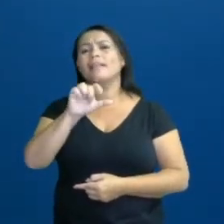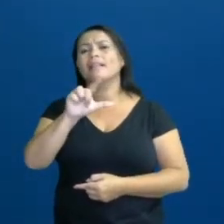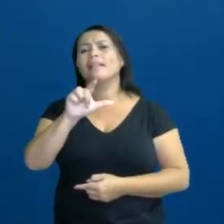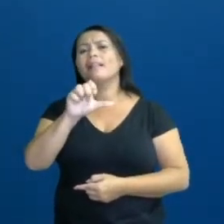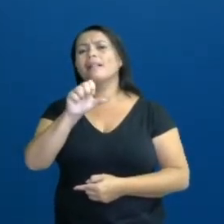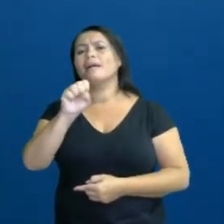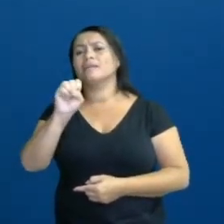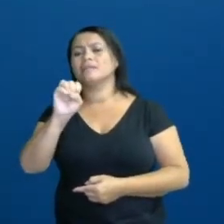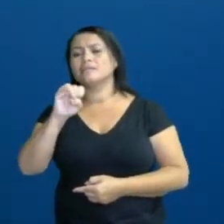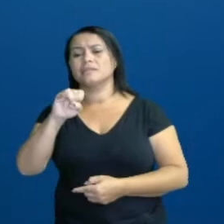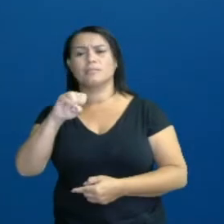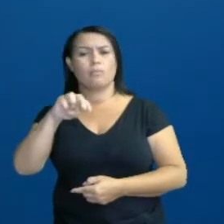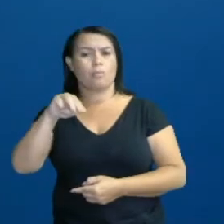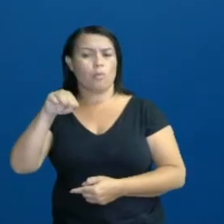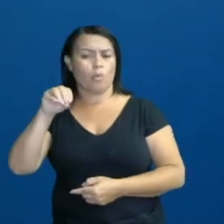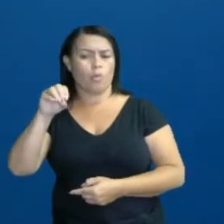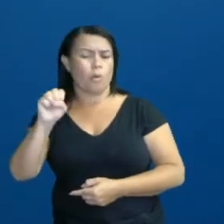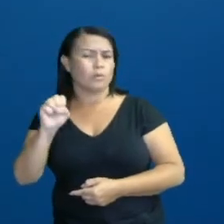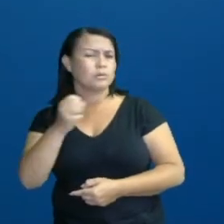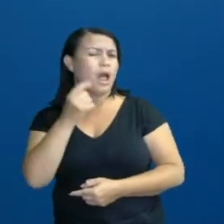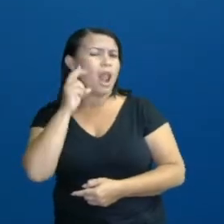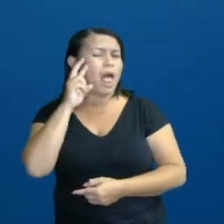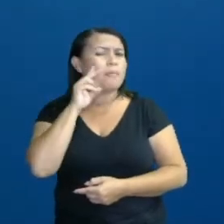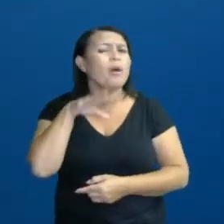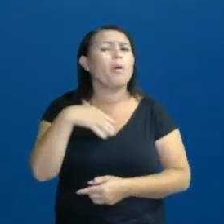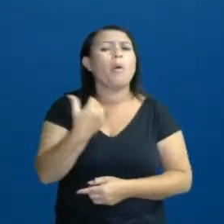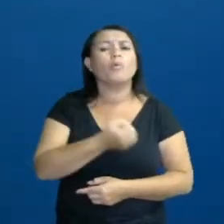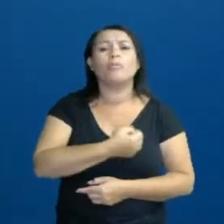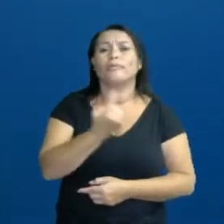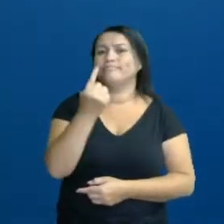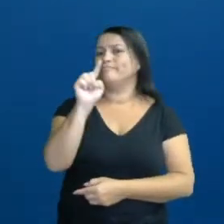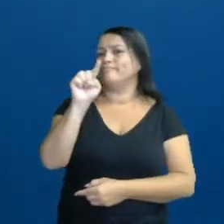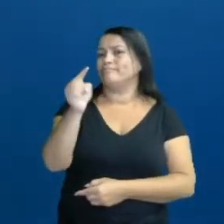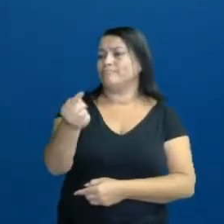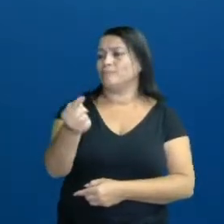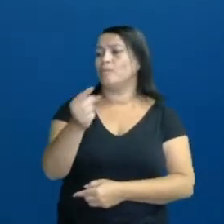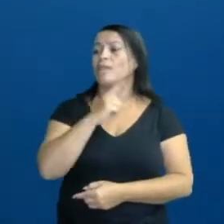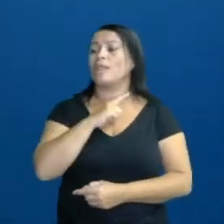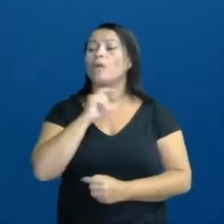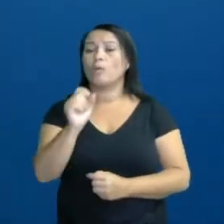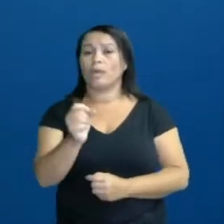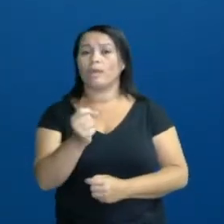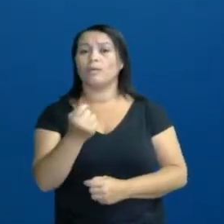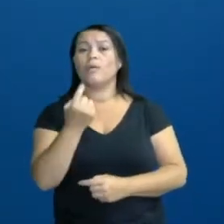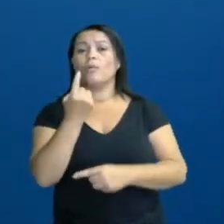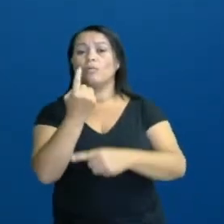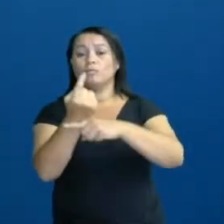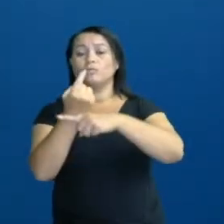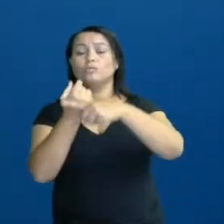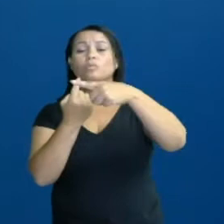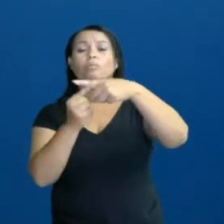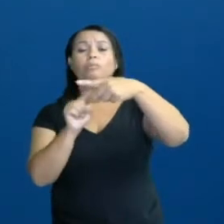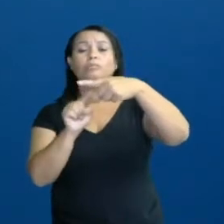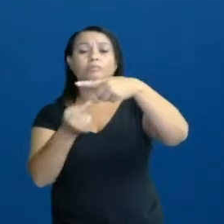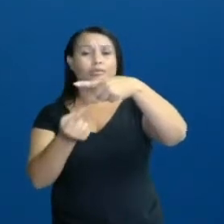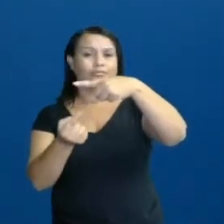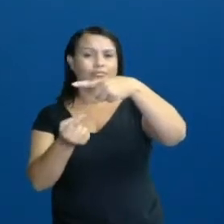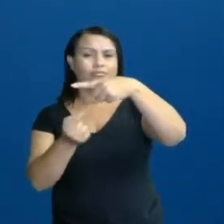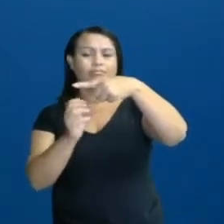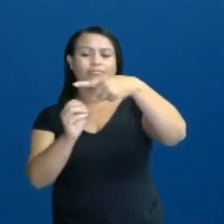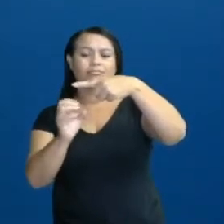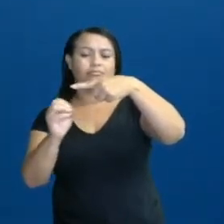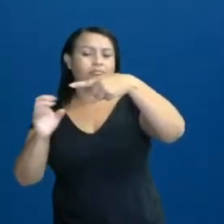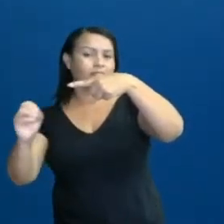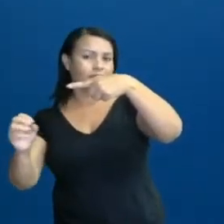Milésimos. Milésimos me lembra que número? 1000, tá? Então, aqui eu tenho, ó, 1 sobre quem? 1000,